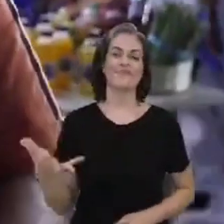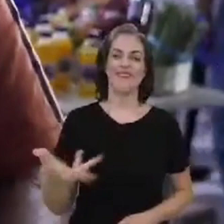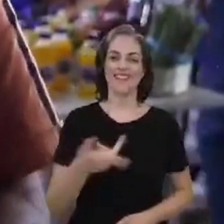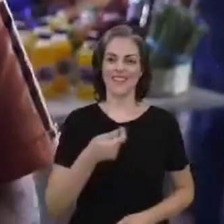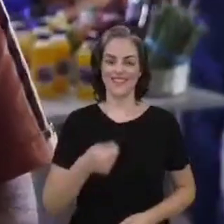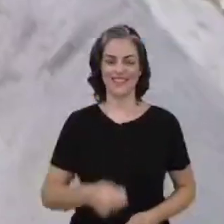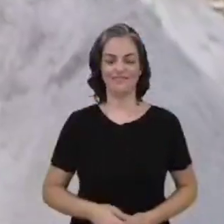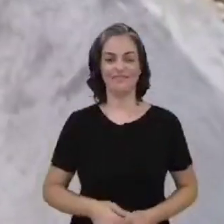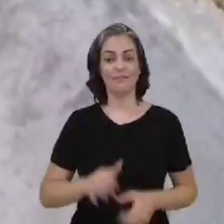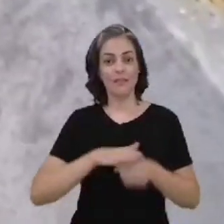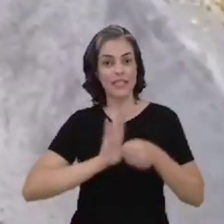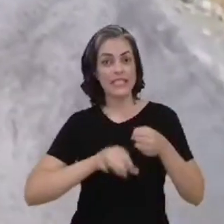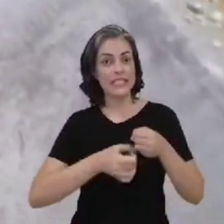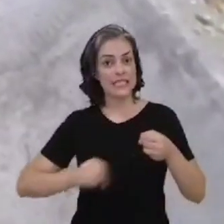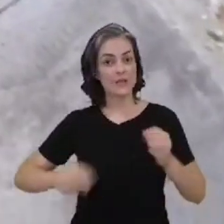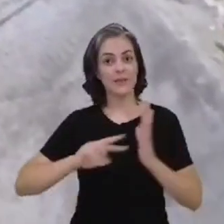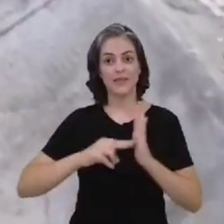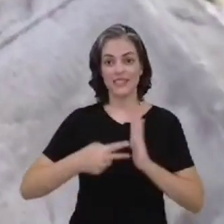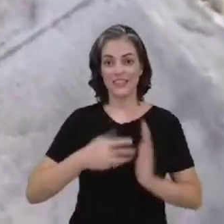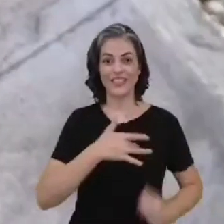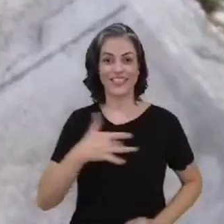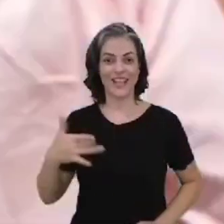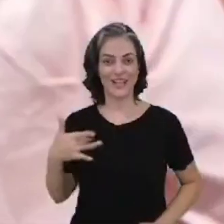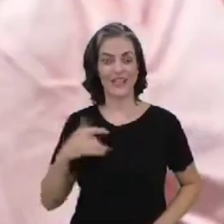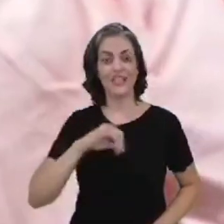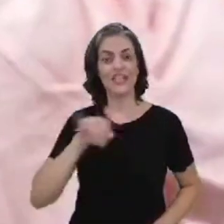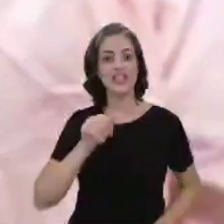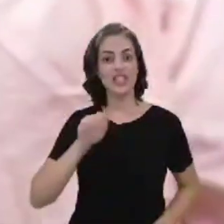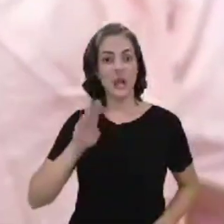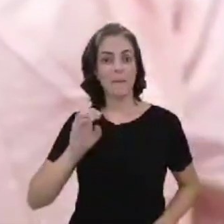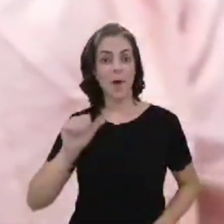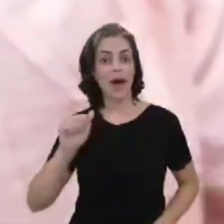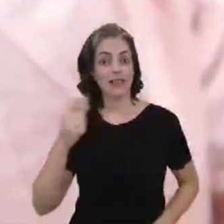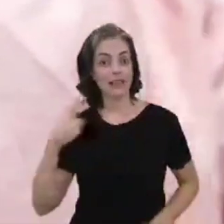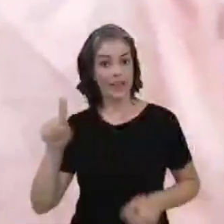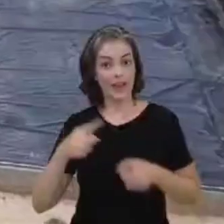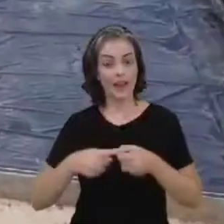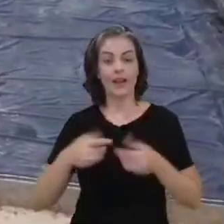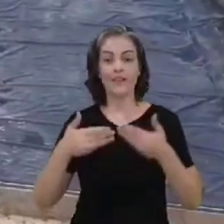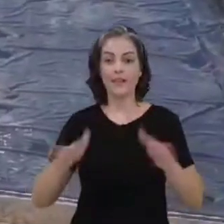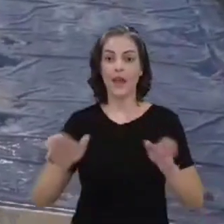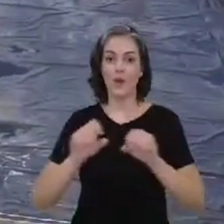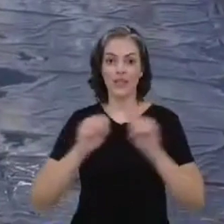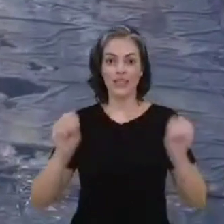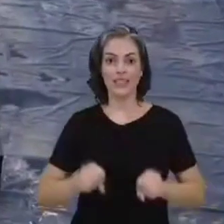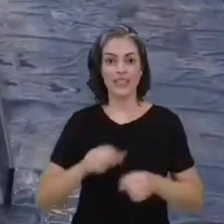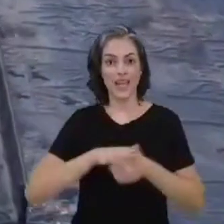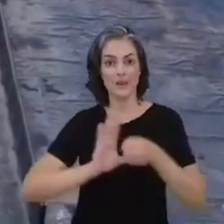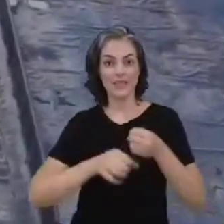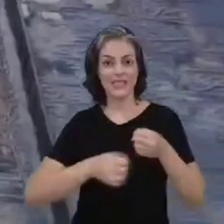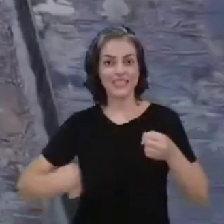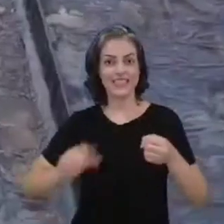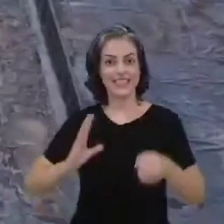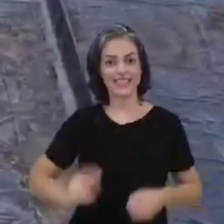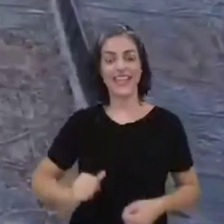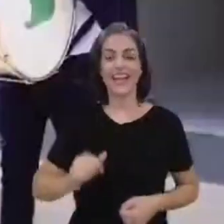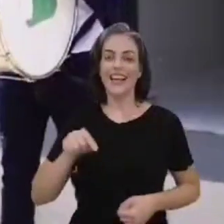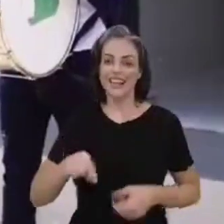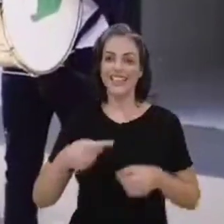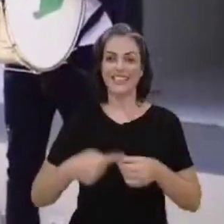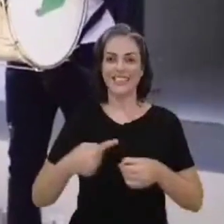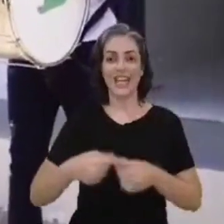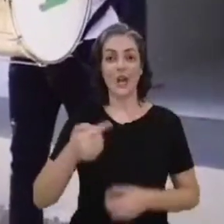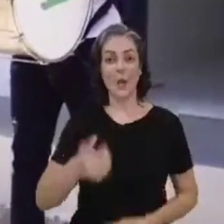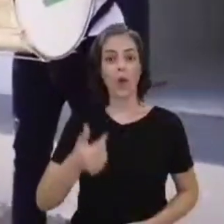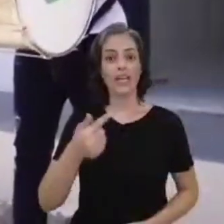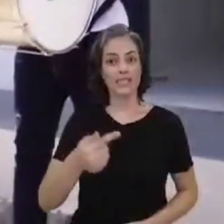ser maravilha. Saneamento básico também é saúde. Em Jaboatã, inauguramos o sistema de esgotamento sanitário da cidade. Com